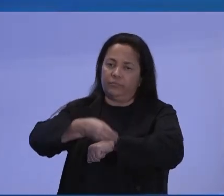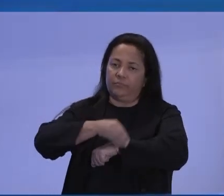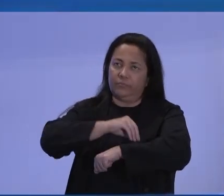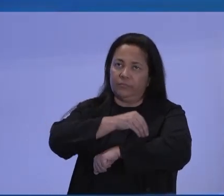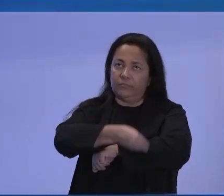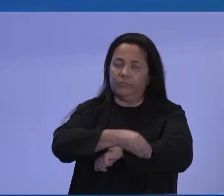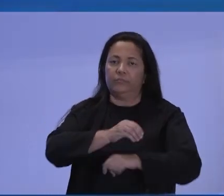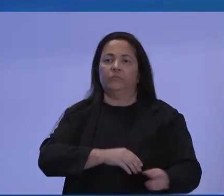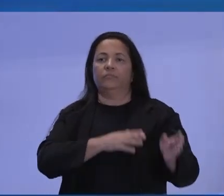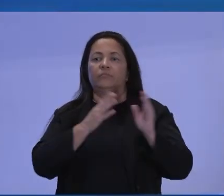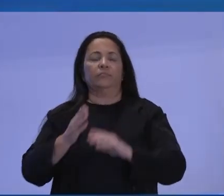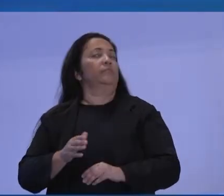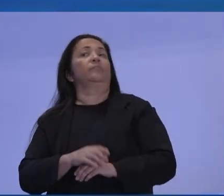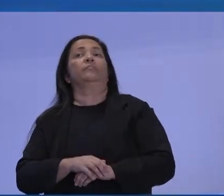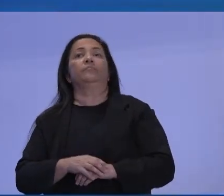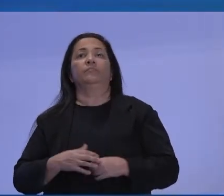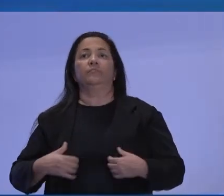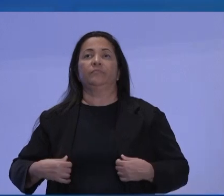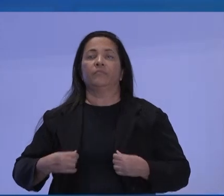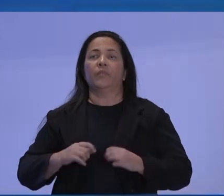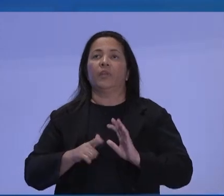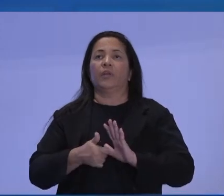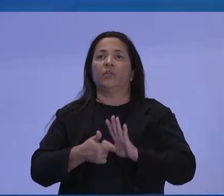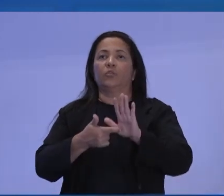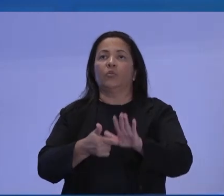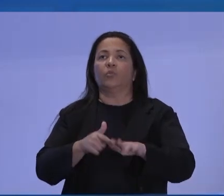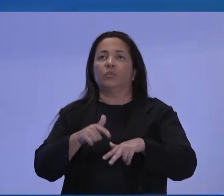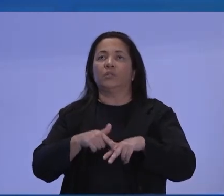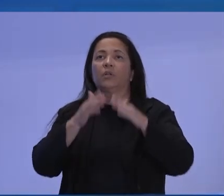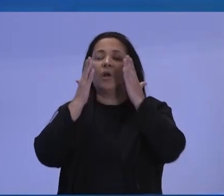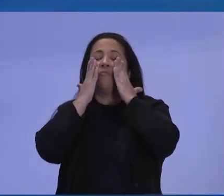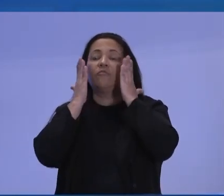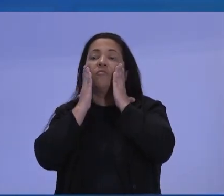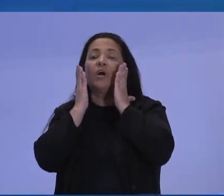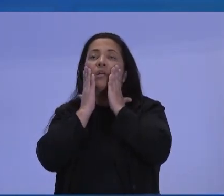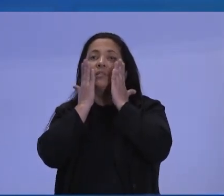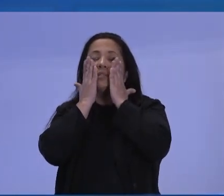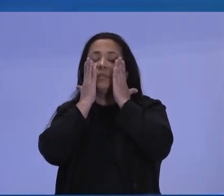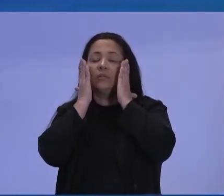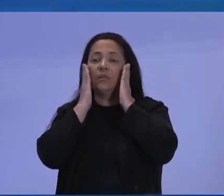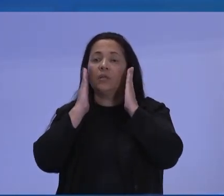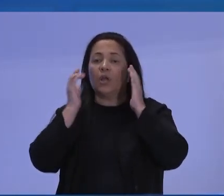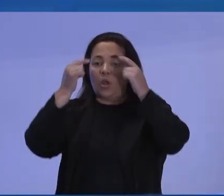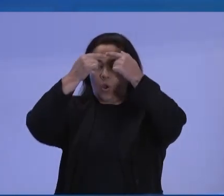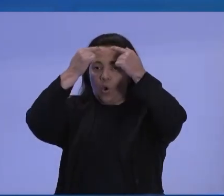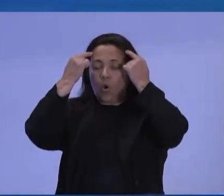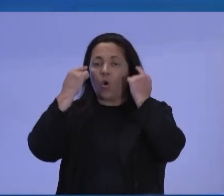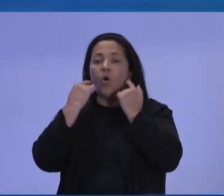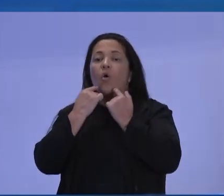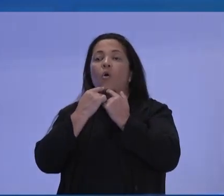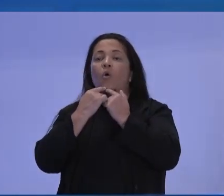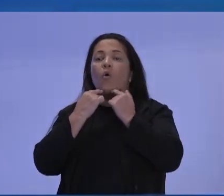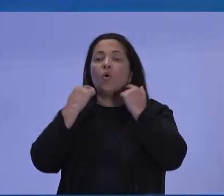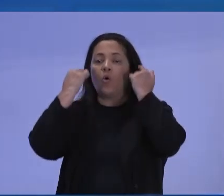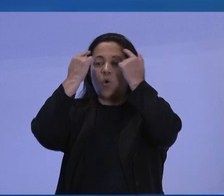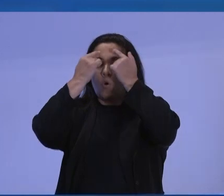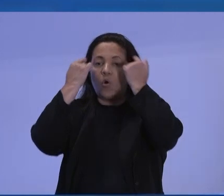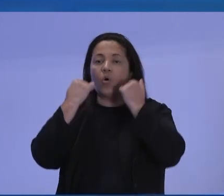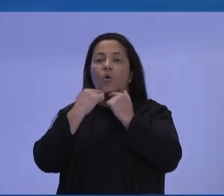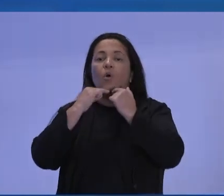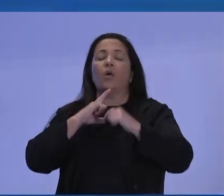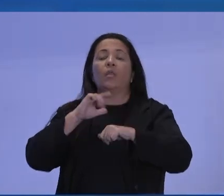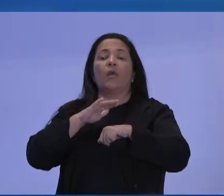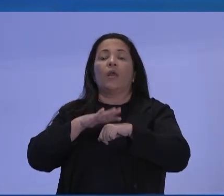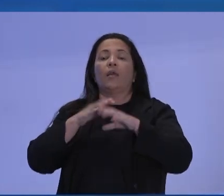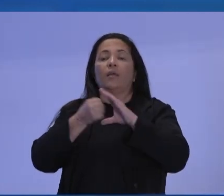Então, mais um caso de mão em garra, a face de um paciente também que tem várias características de